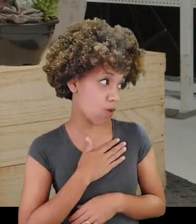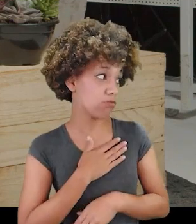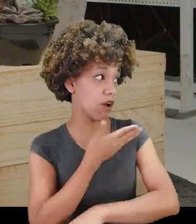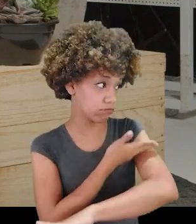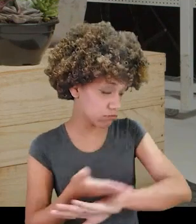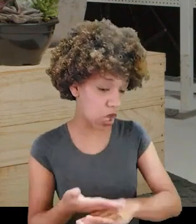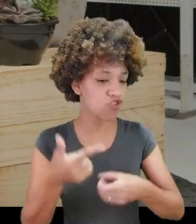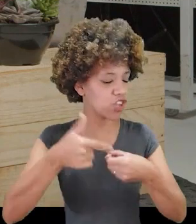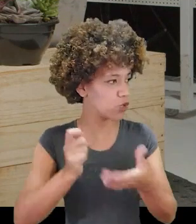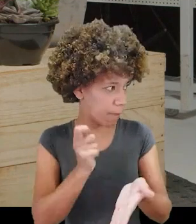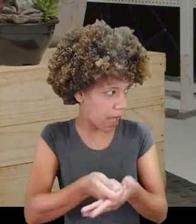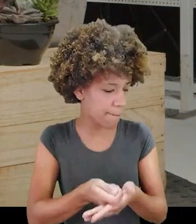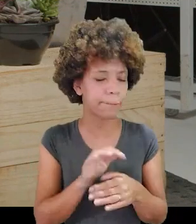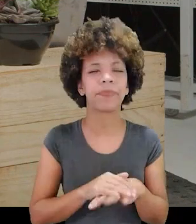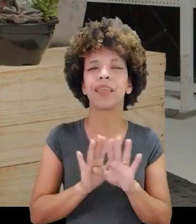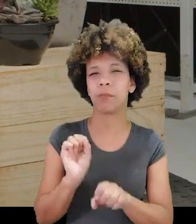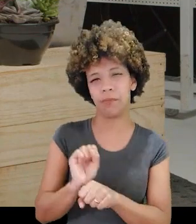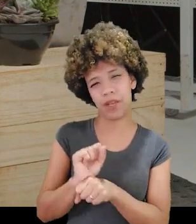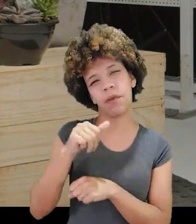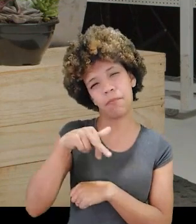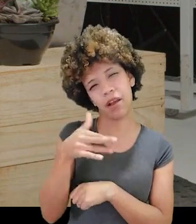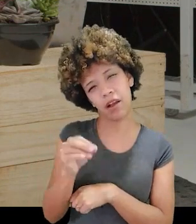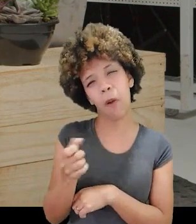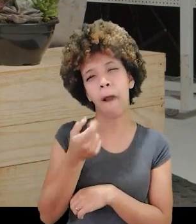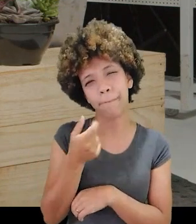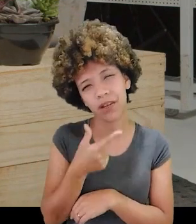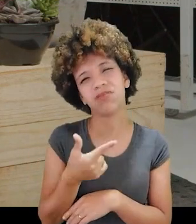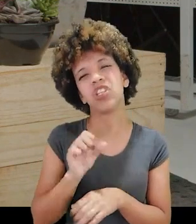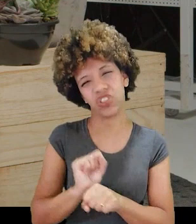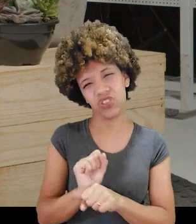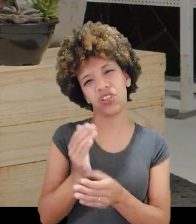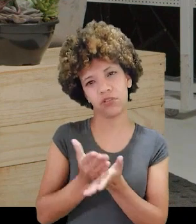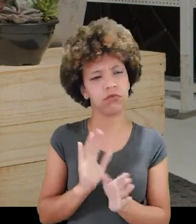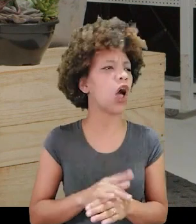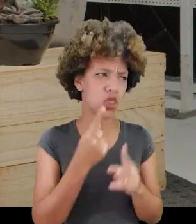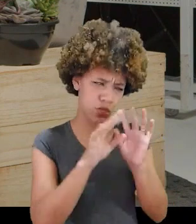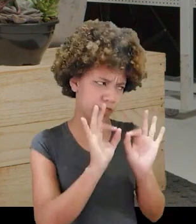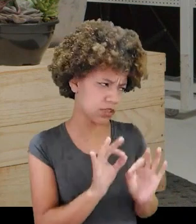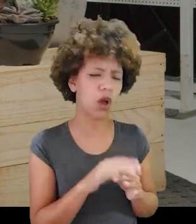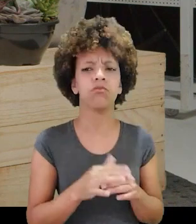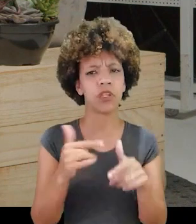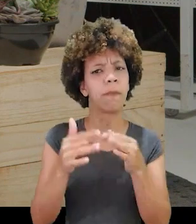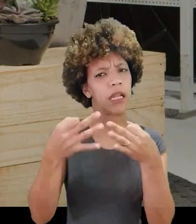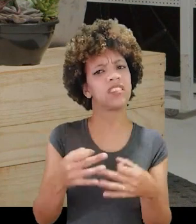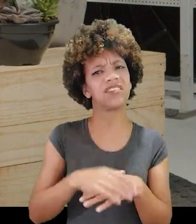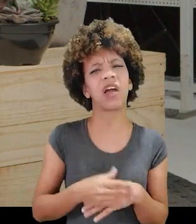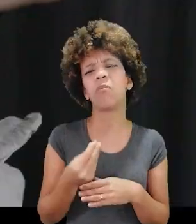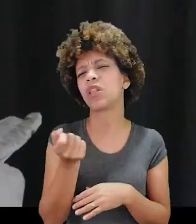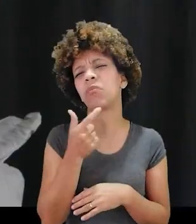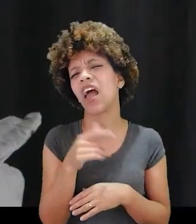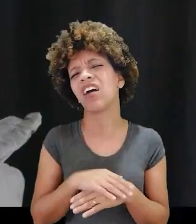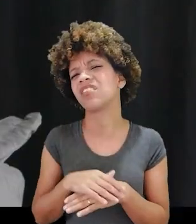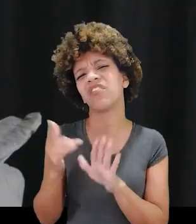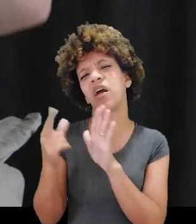falar com o meu hábito de consumo de gasolina para marcar onde você me interrompa com piadinhas chega de piadinhas dúvidas daqui é um trabalho